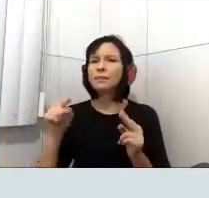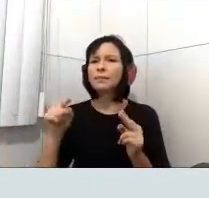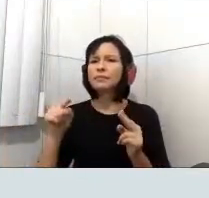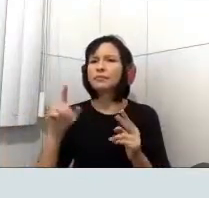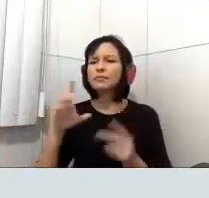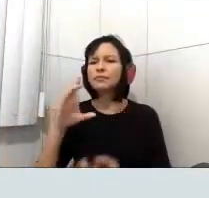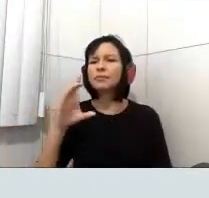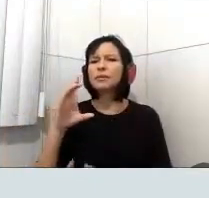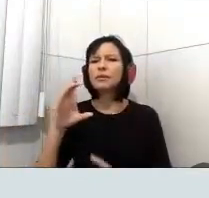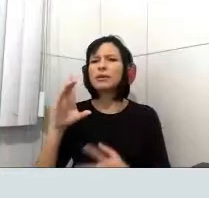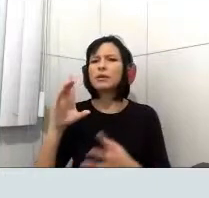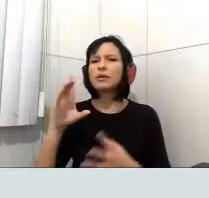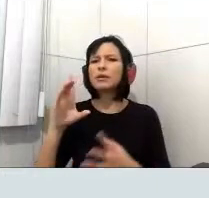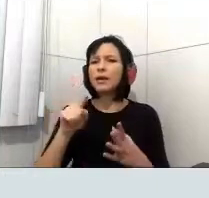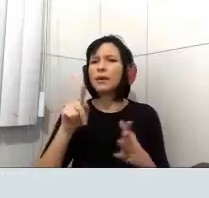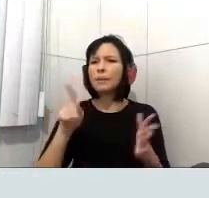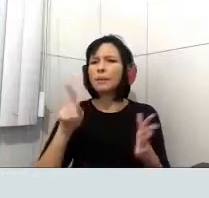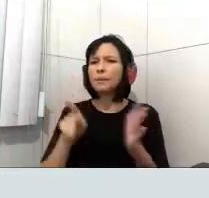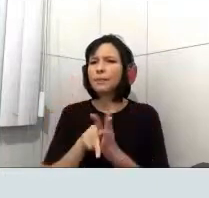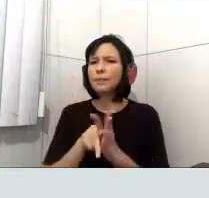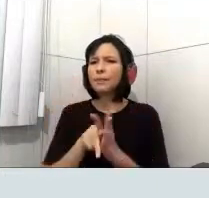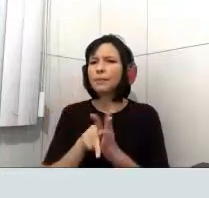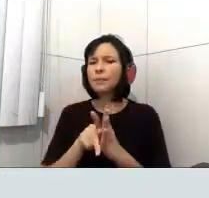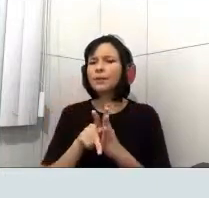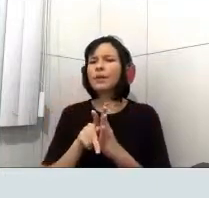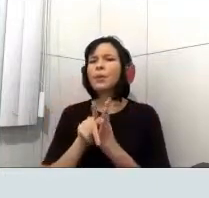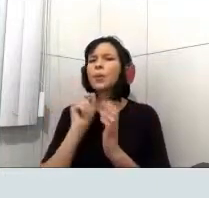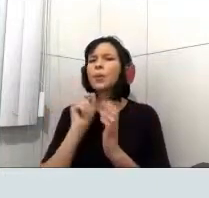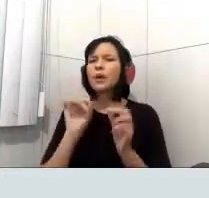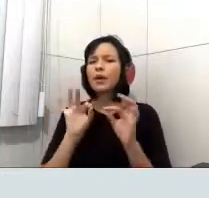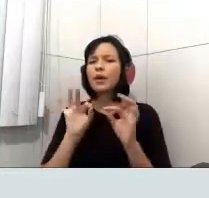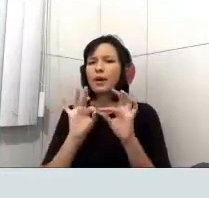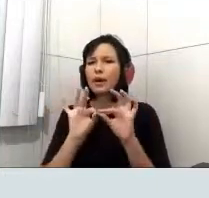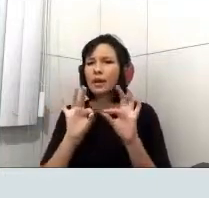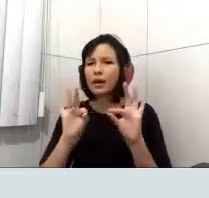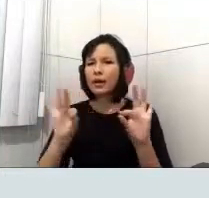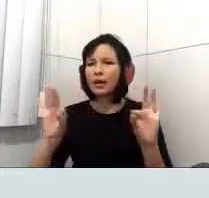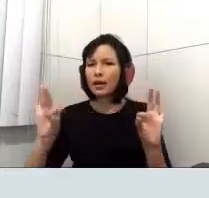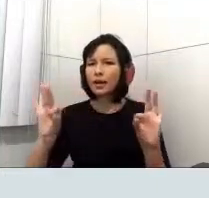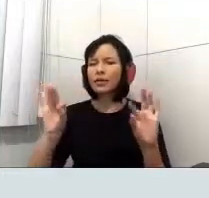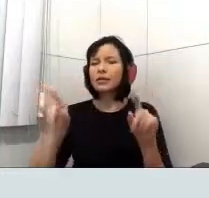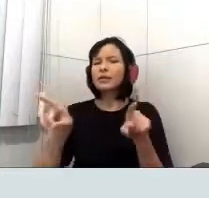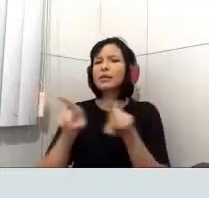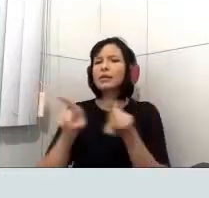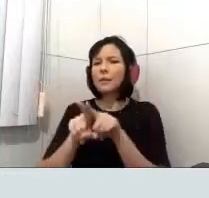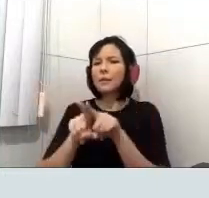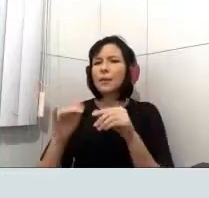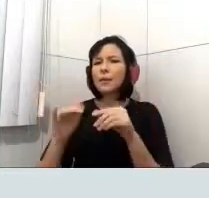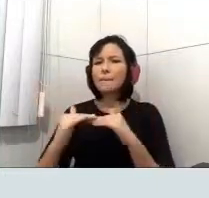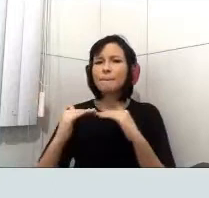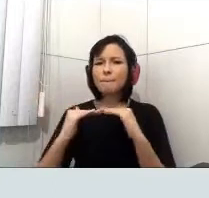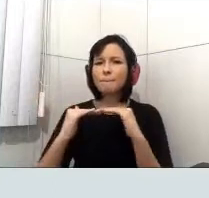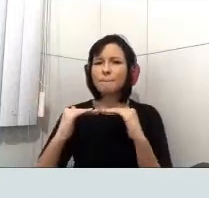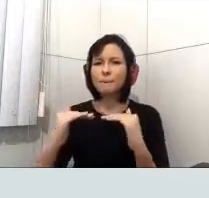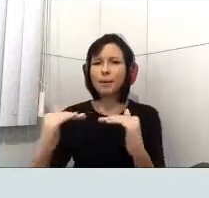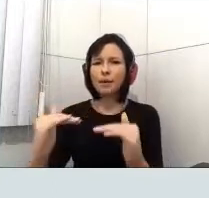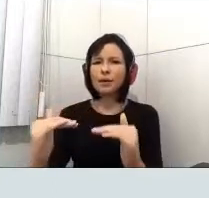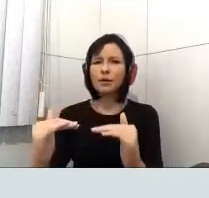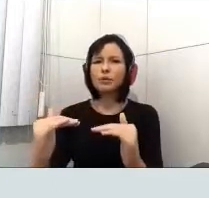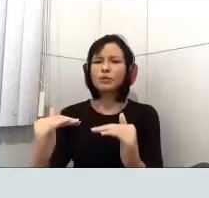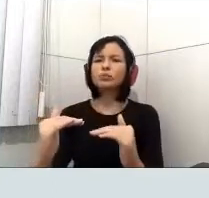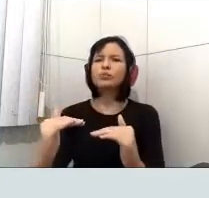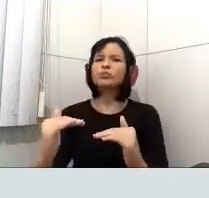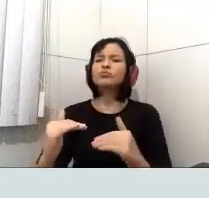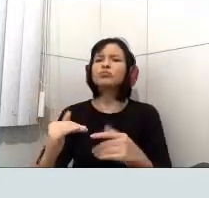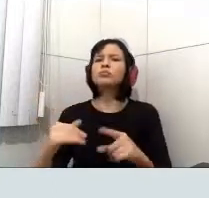ver a parte que fala da reta e a parte que fala do plano. E vamos